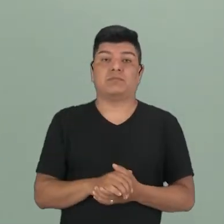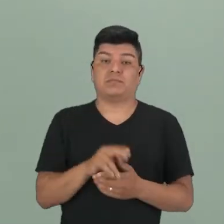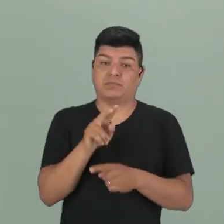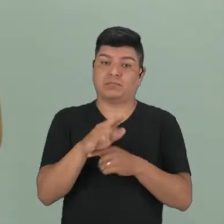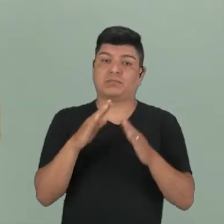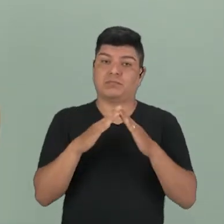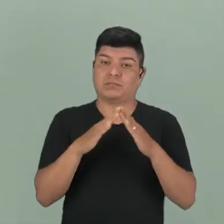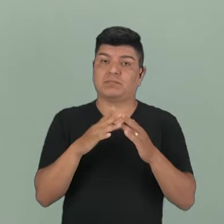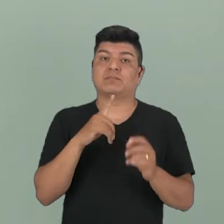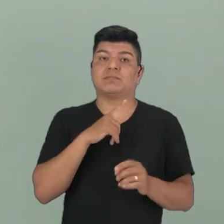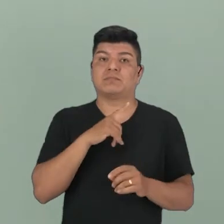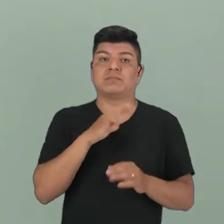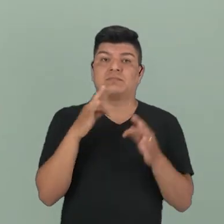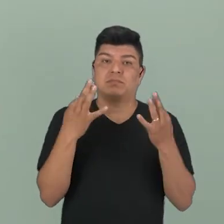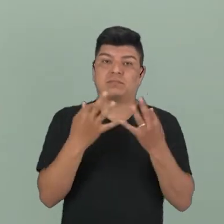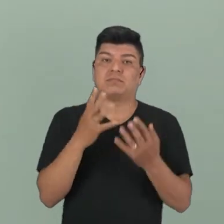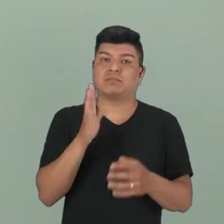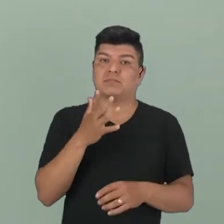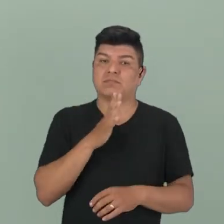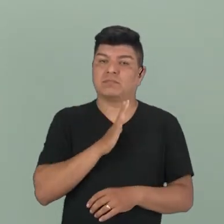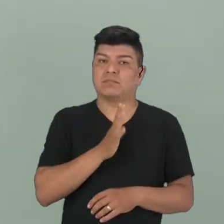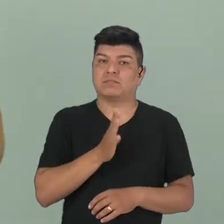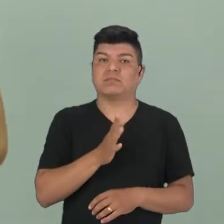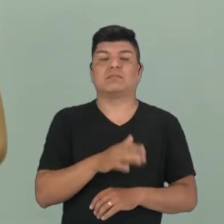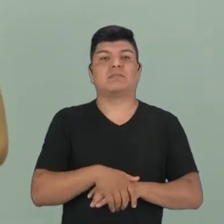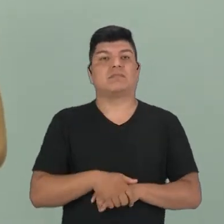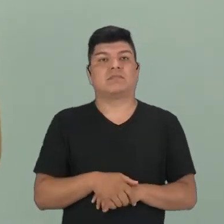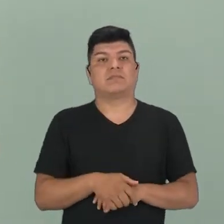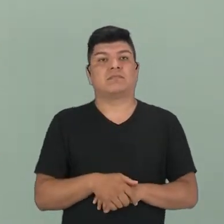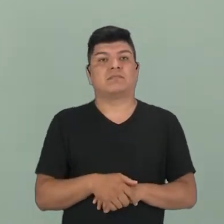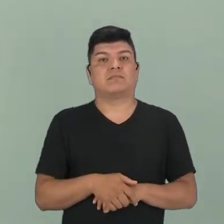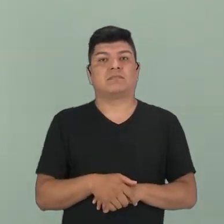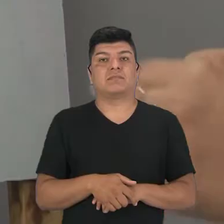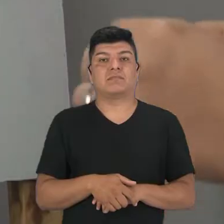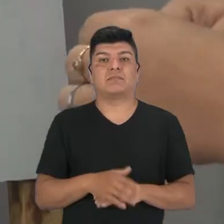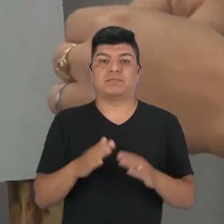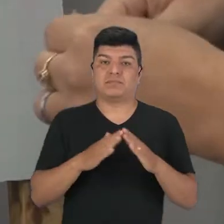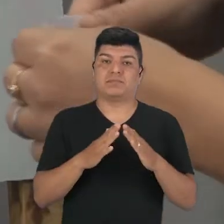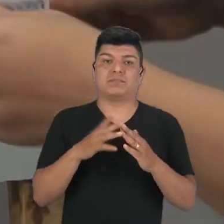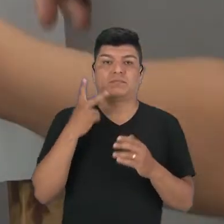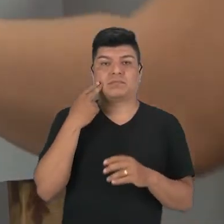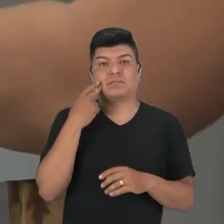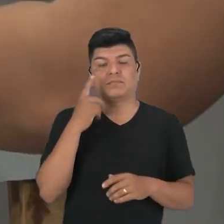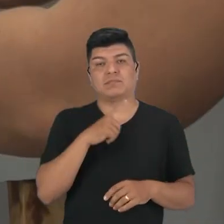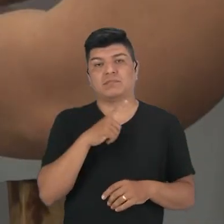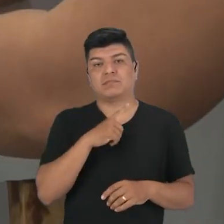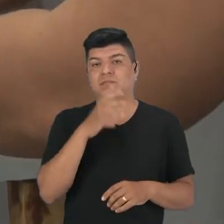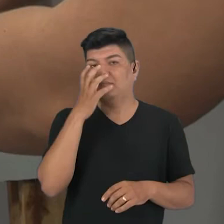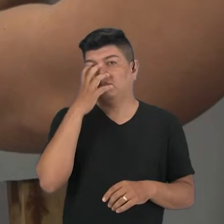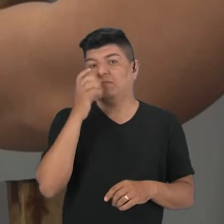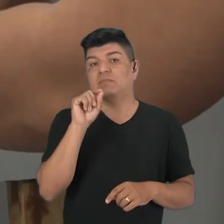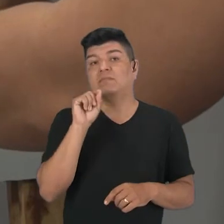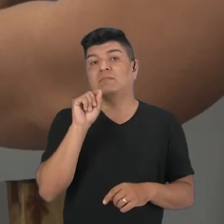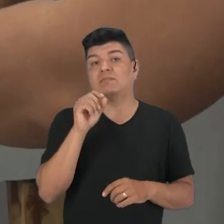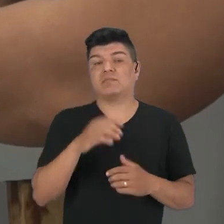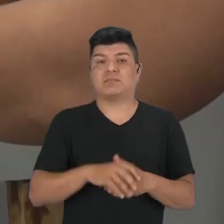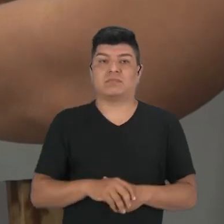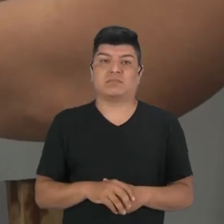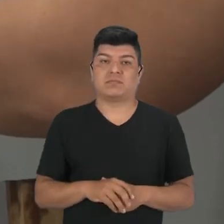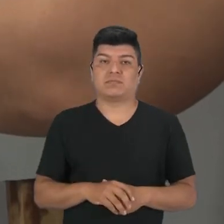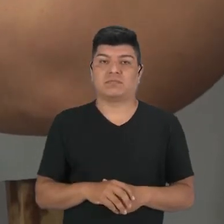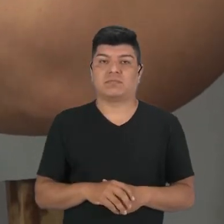estimação nós temos né mais familiaridade com ele mas como nós temos em casa cachorro ele é olha